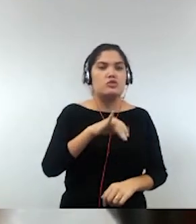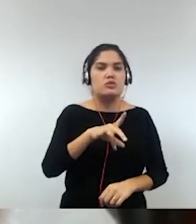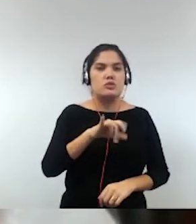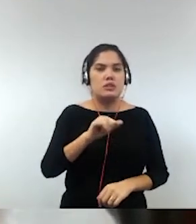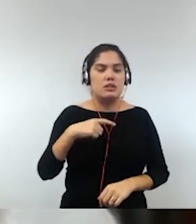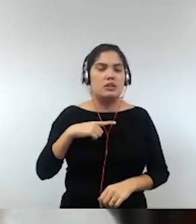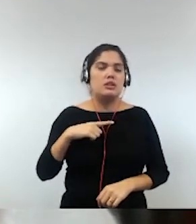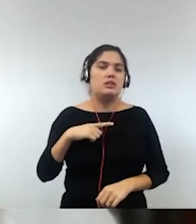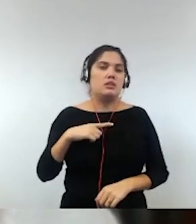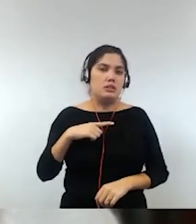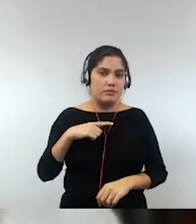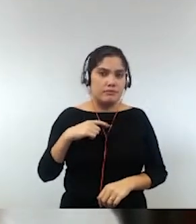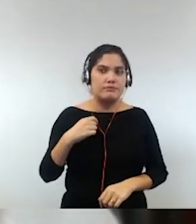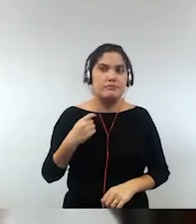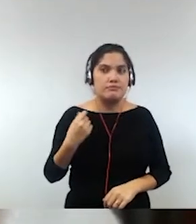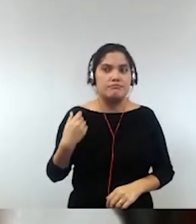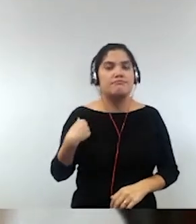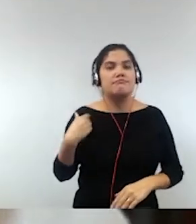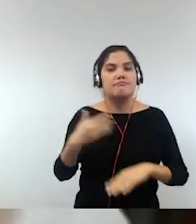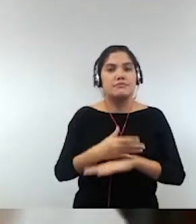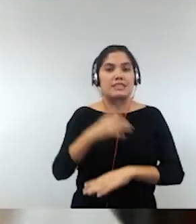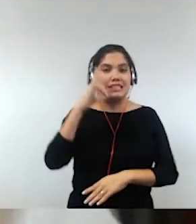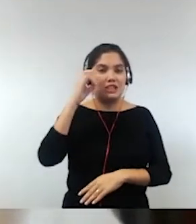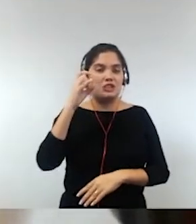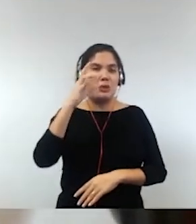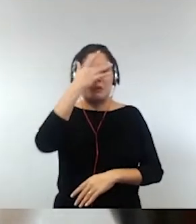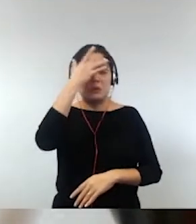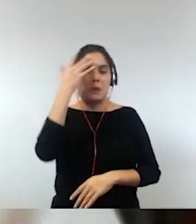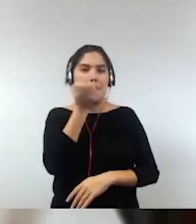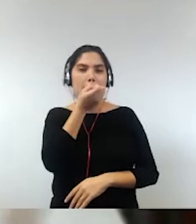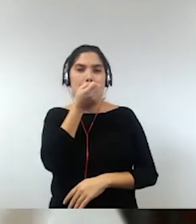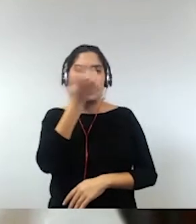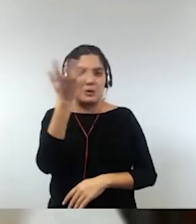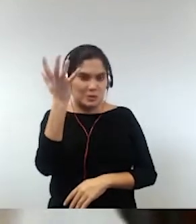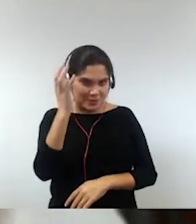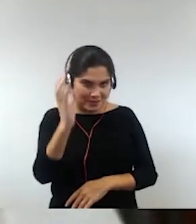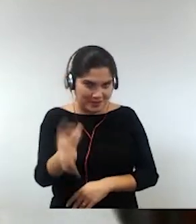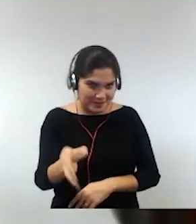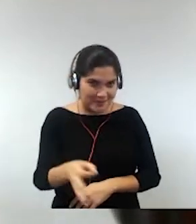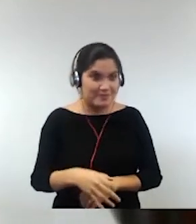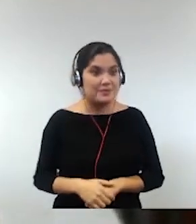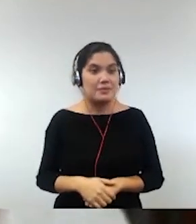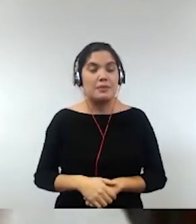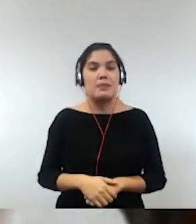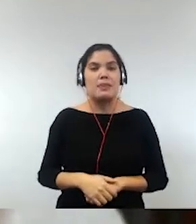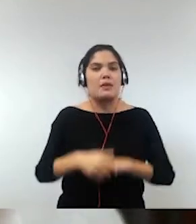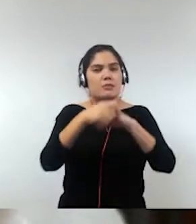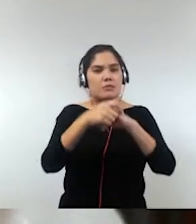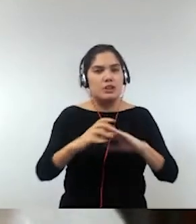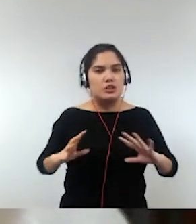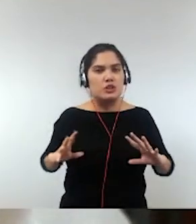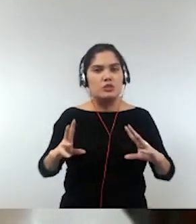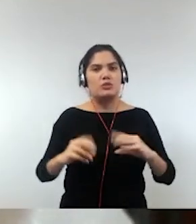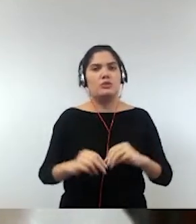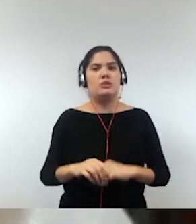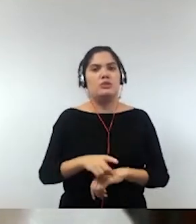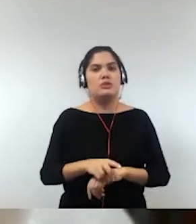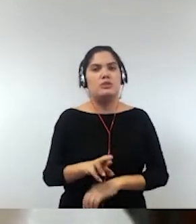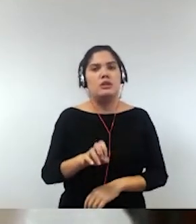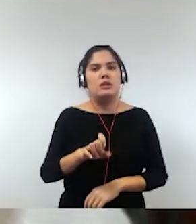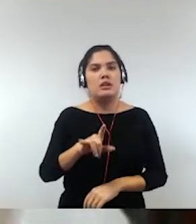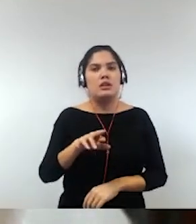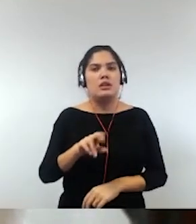Loss agora há pouco, de manhã, no Instagram, só gente boa, né, Juliana? Cumprimento a todos, doutor